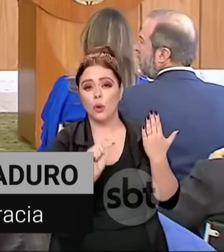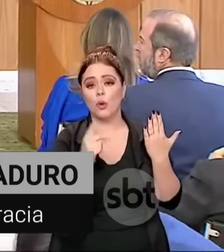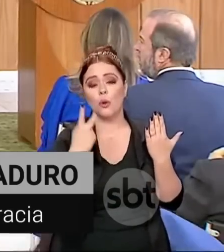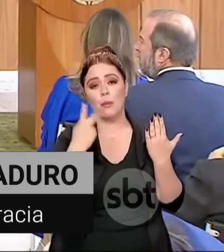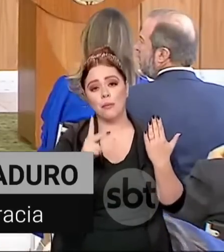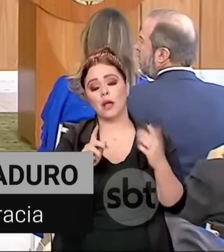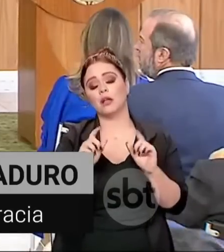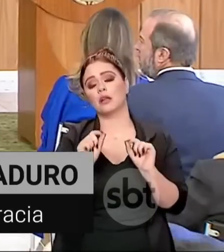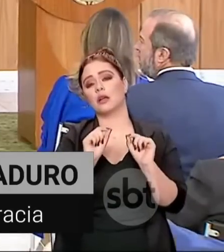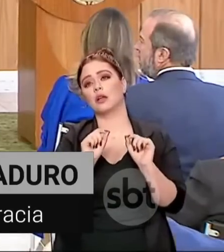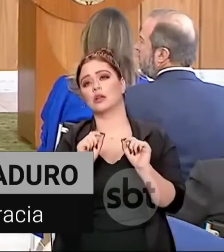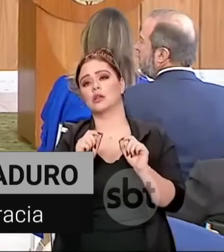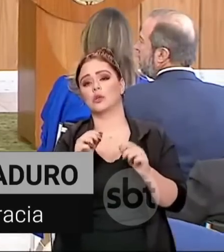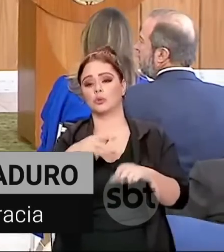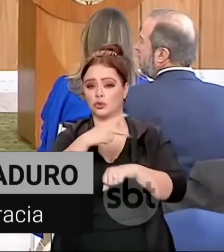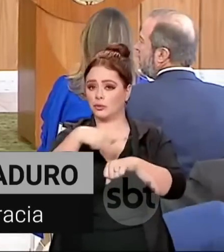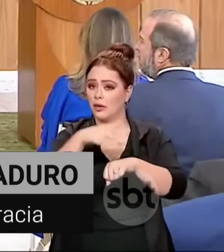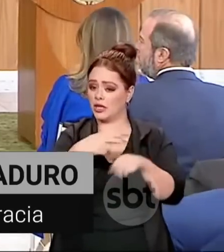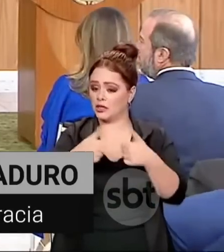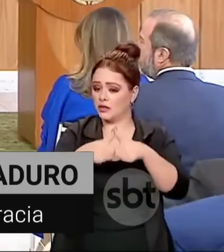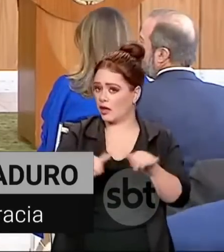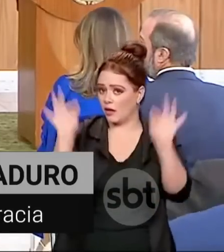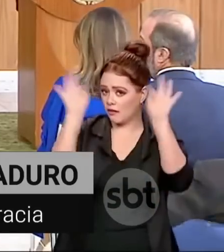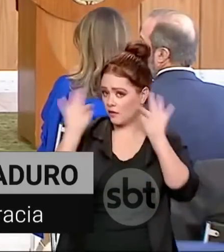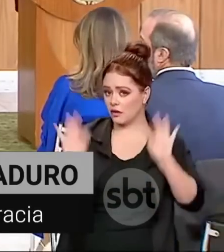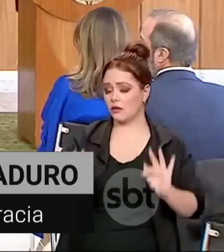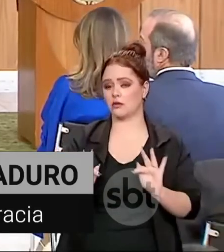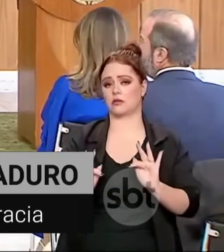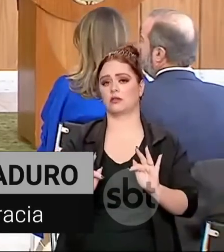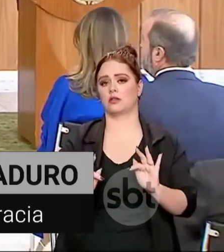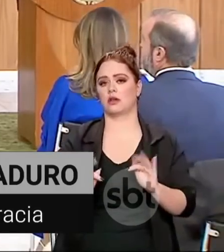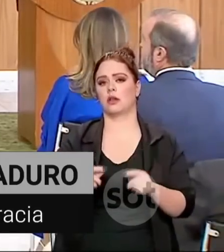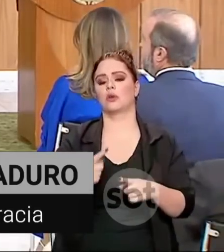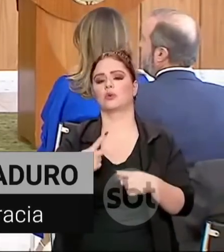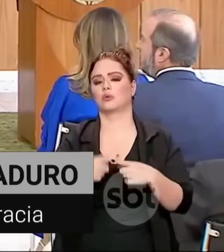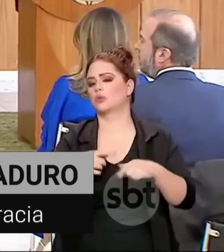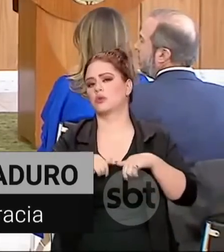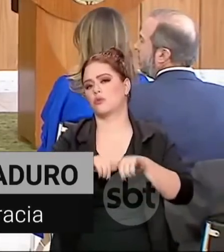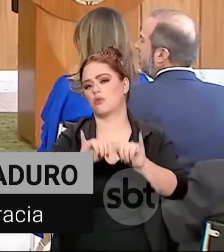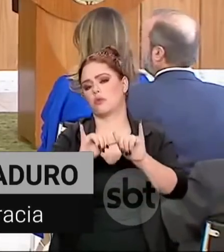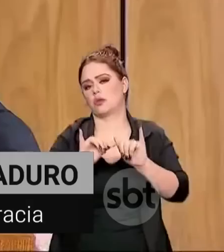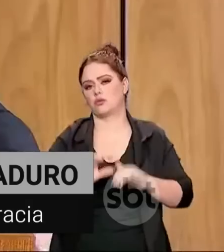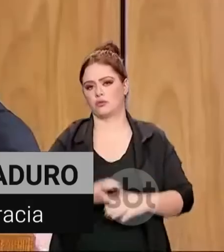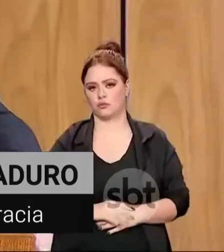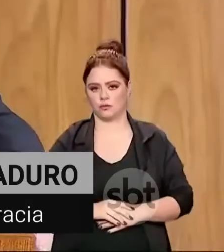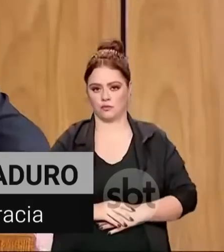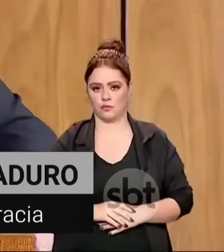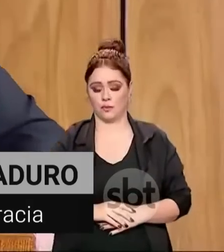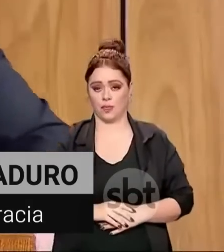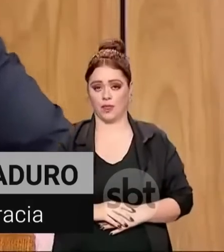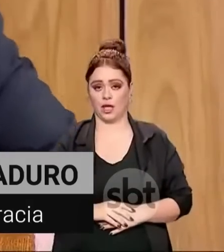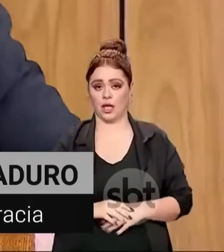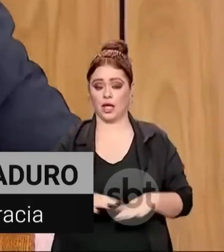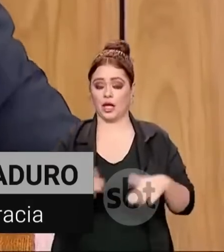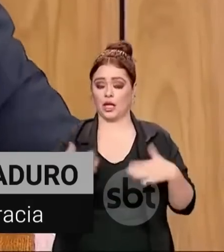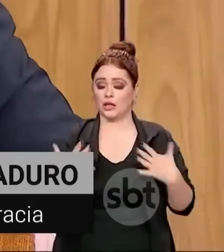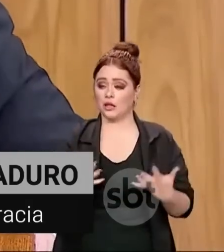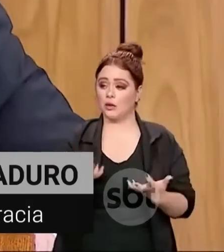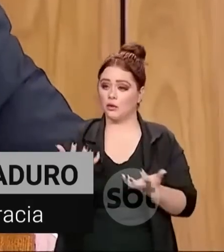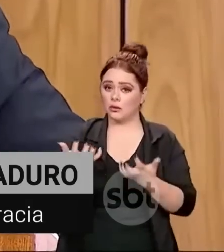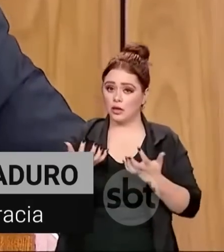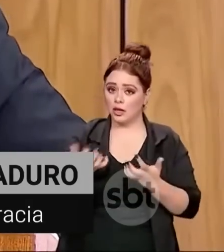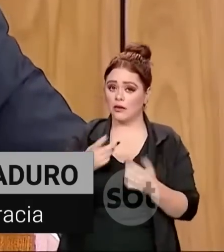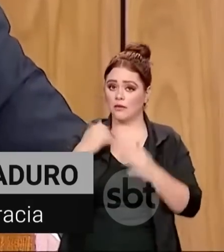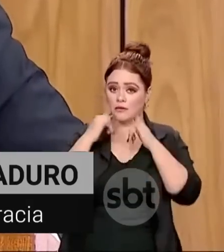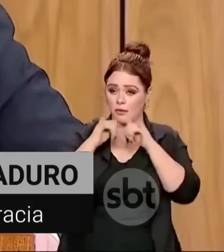para Maduro. Disse para Maduro fazer um abaixo-assinado com a assinatura do parlamento venezuelano, dos